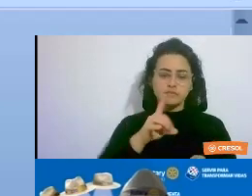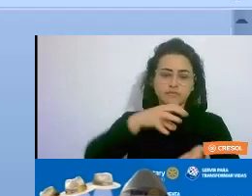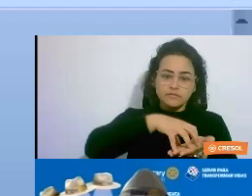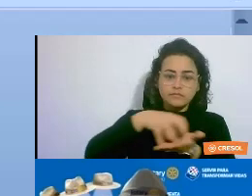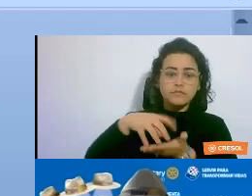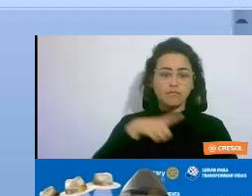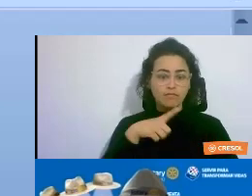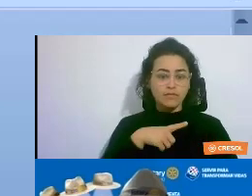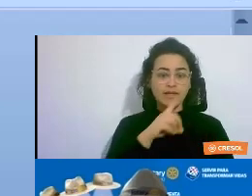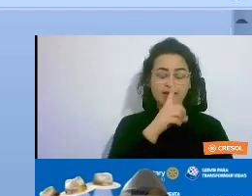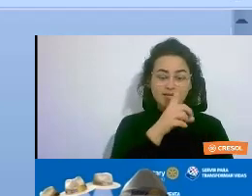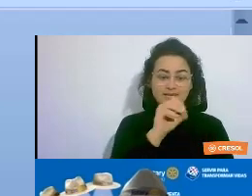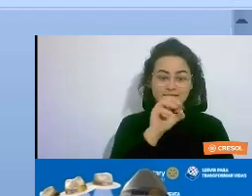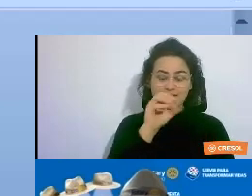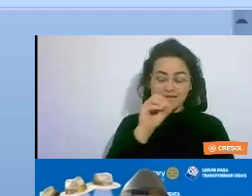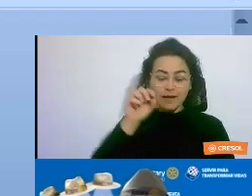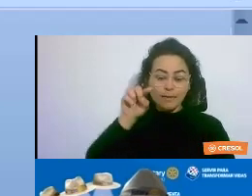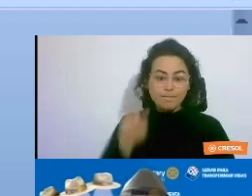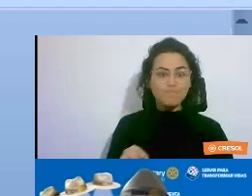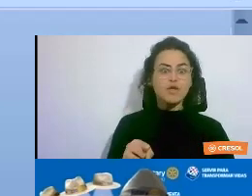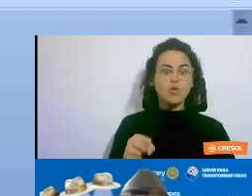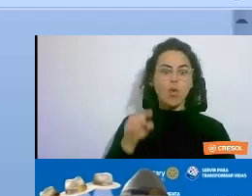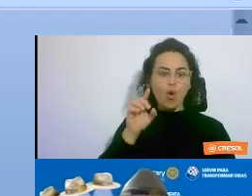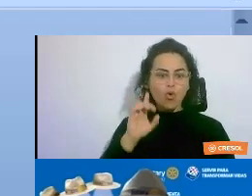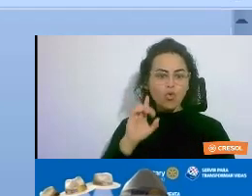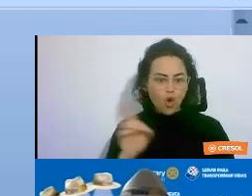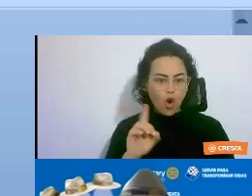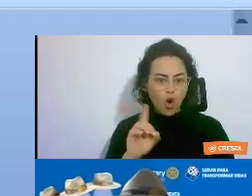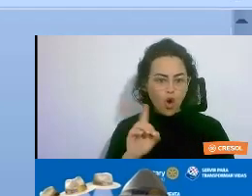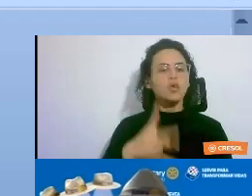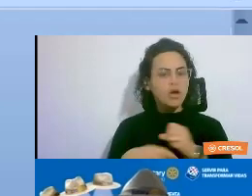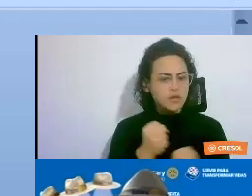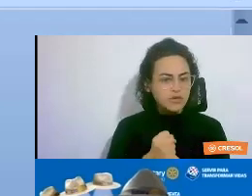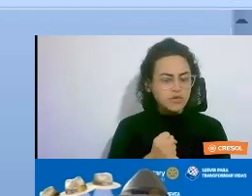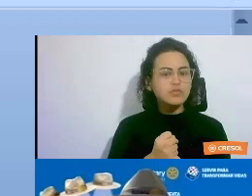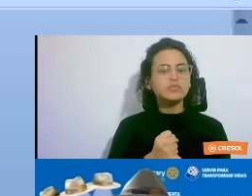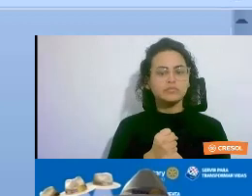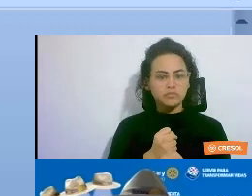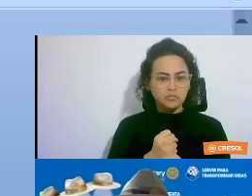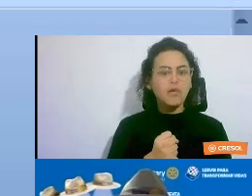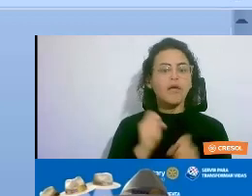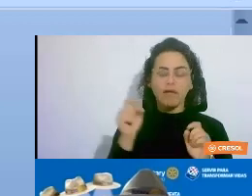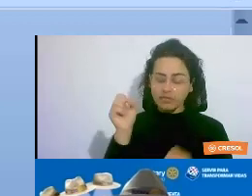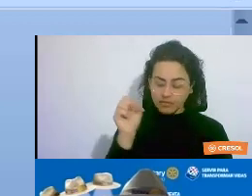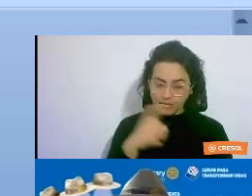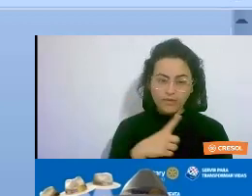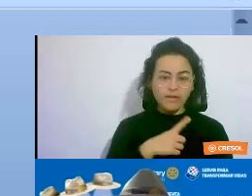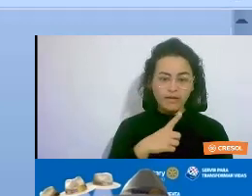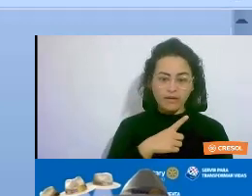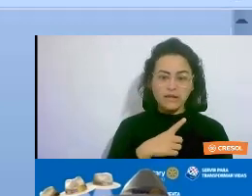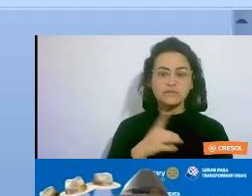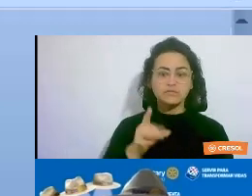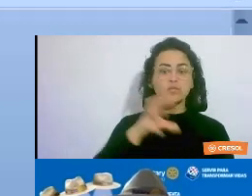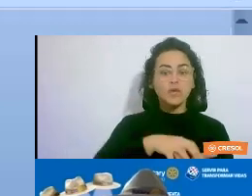só de empresas cidadãs. Então, há 2 anos consecutivos, ele fica em quarto lugar a nível nacional como distrito que tem o maior número